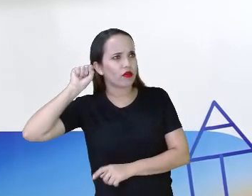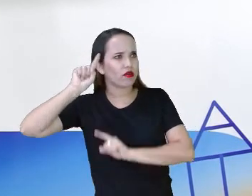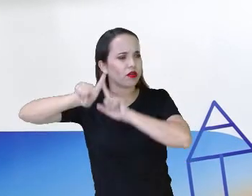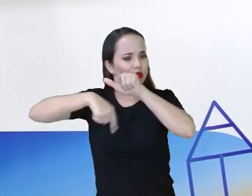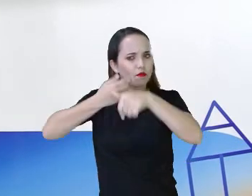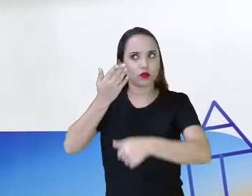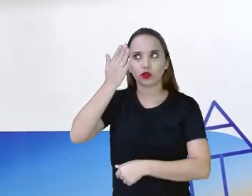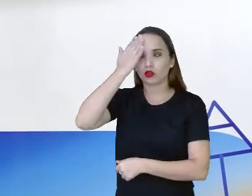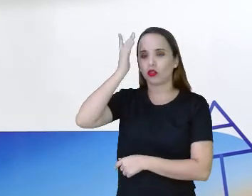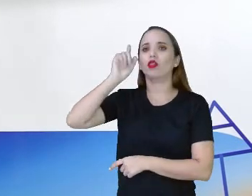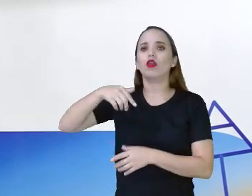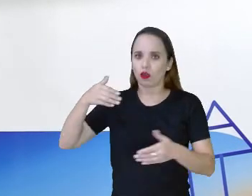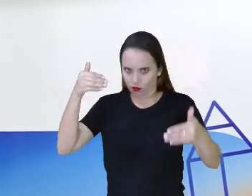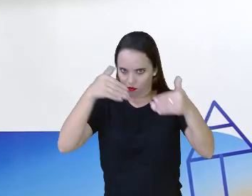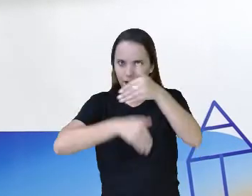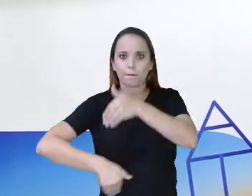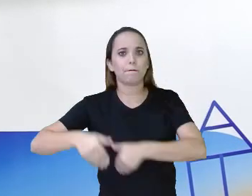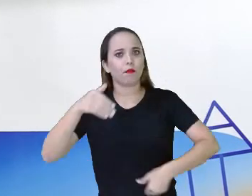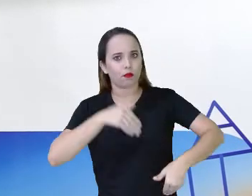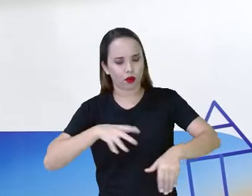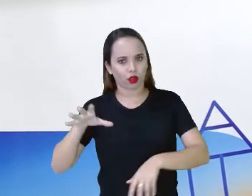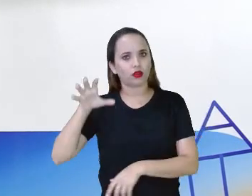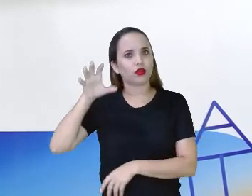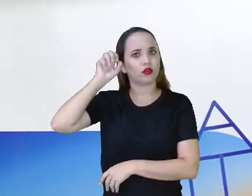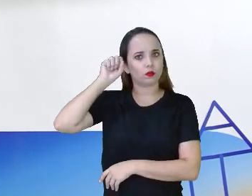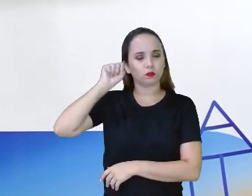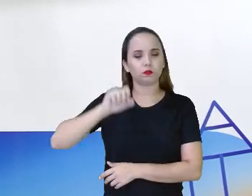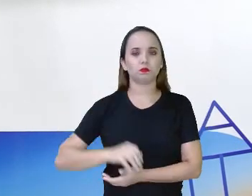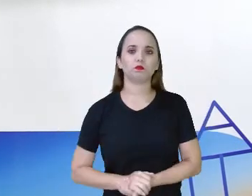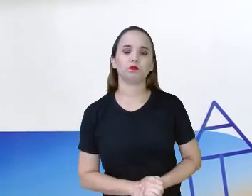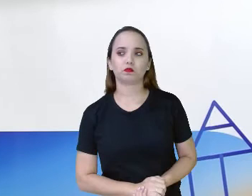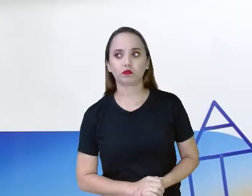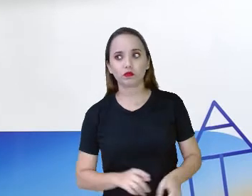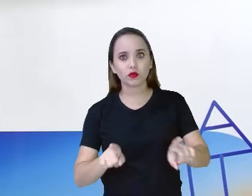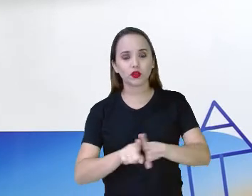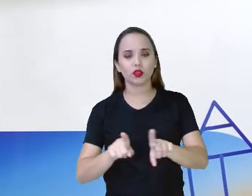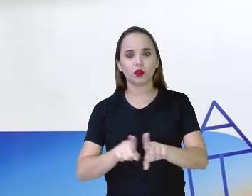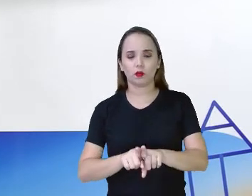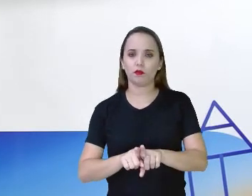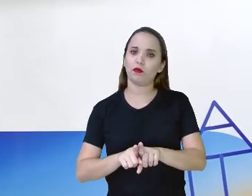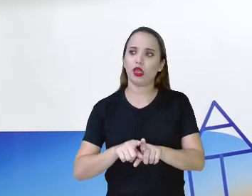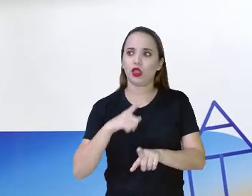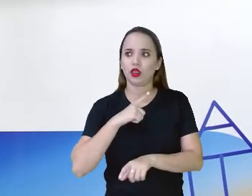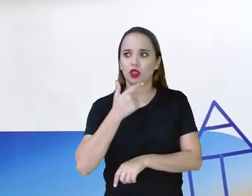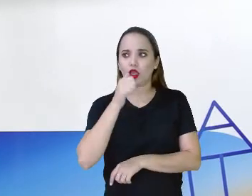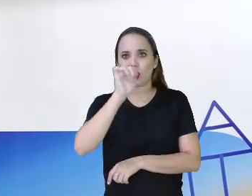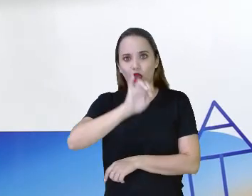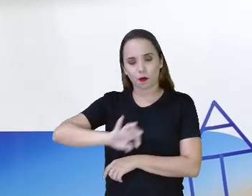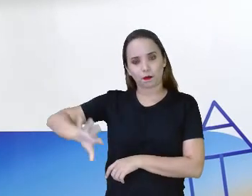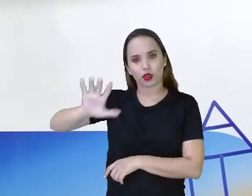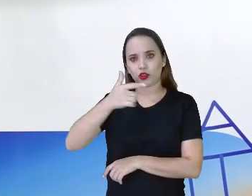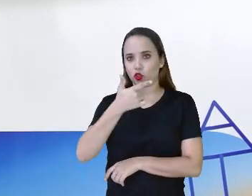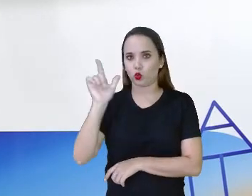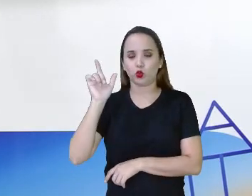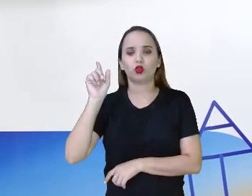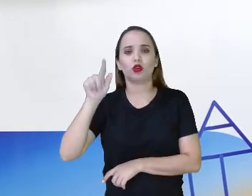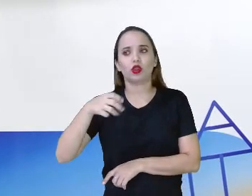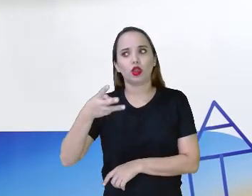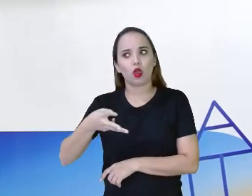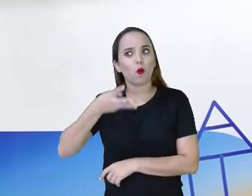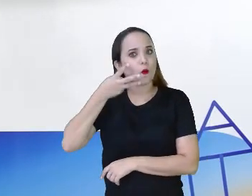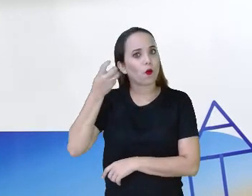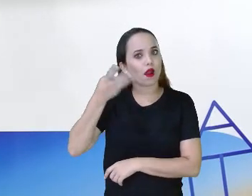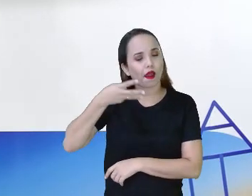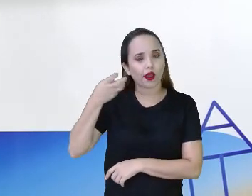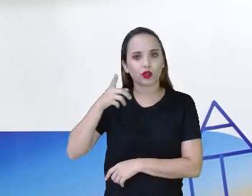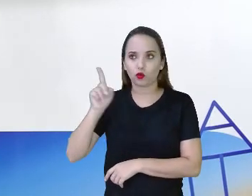da audição. E também a identificação. Ali tem um gato e aí ele